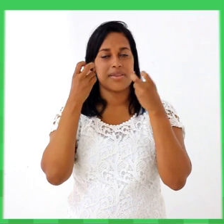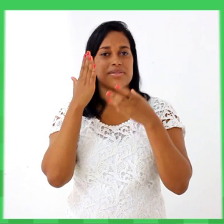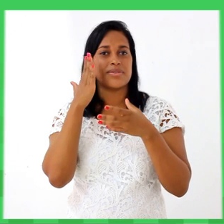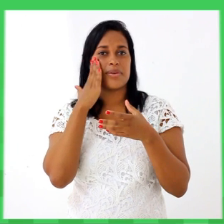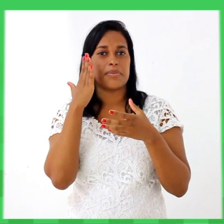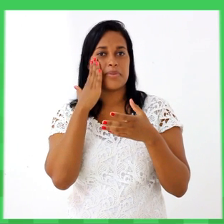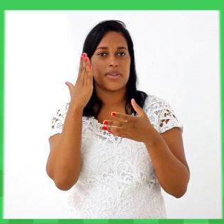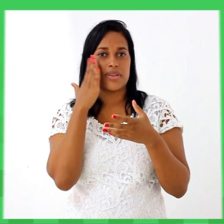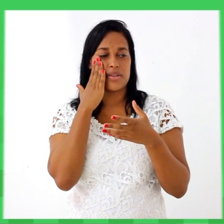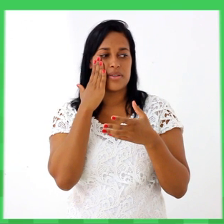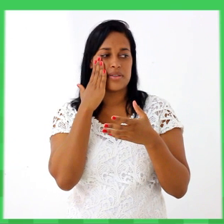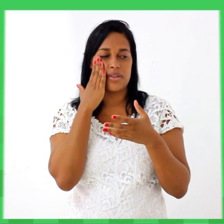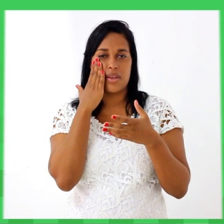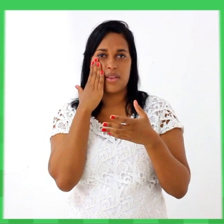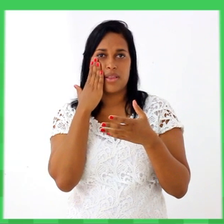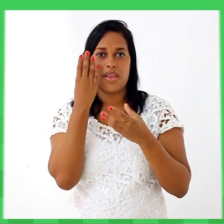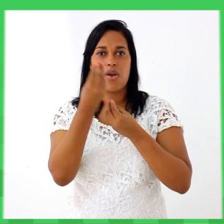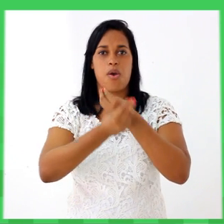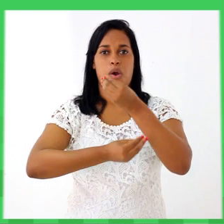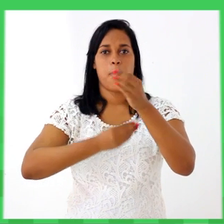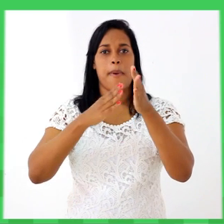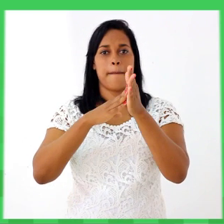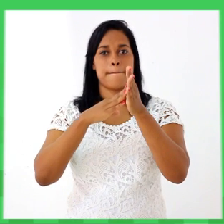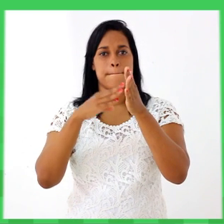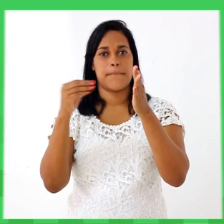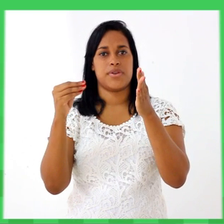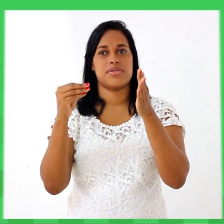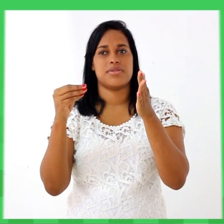entender na minha modelagem